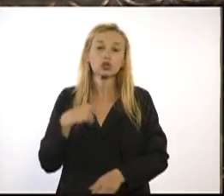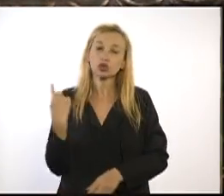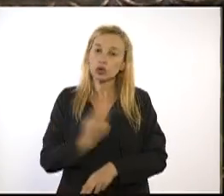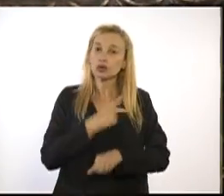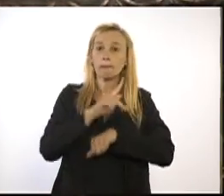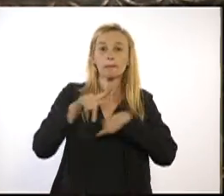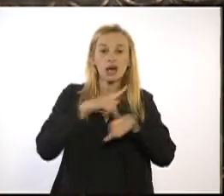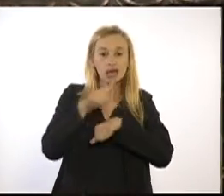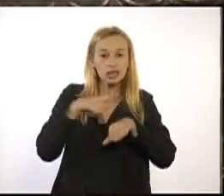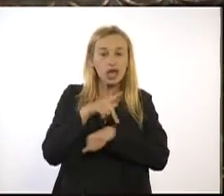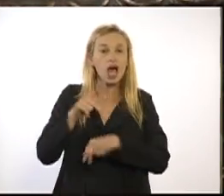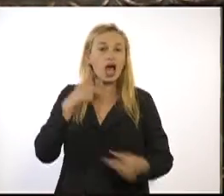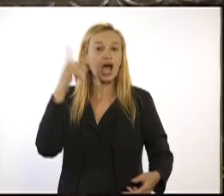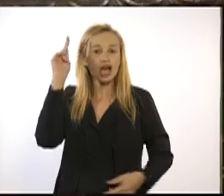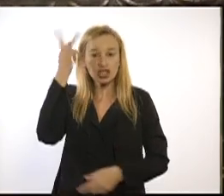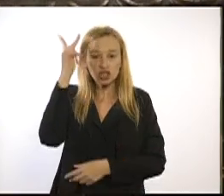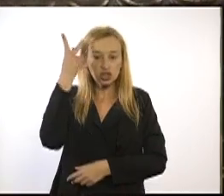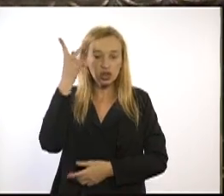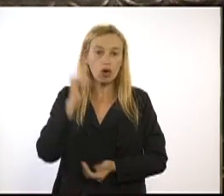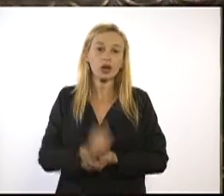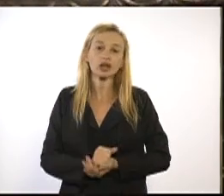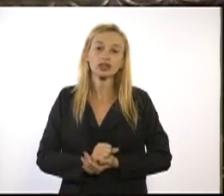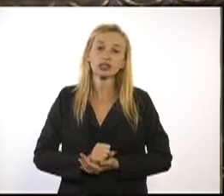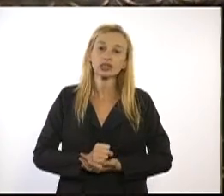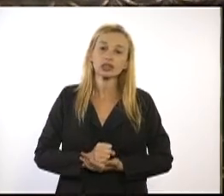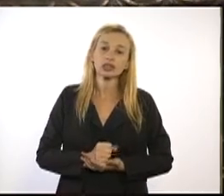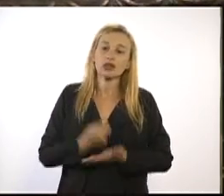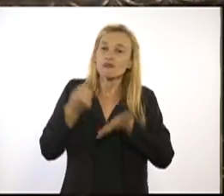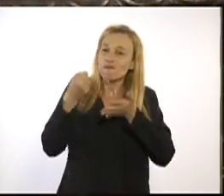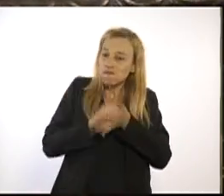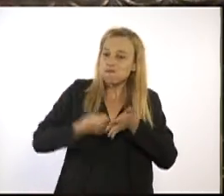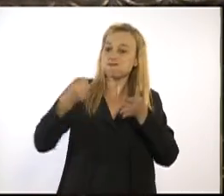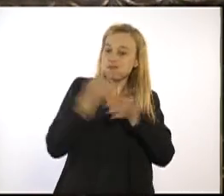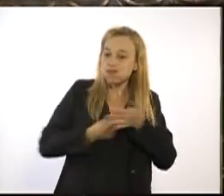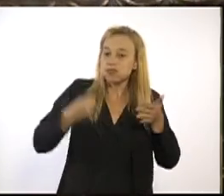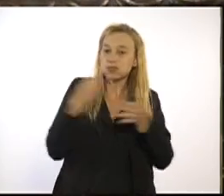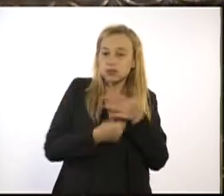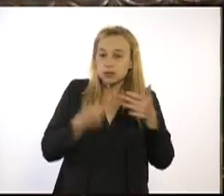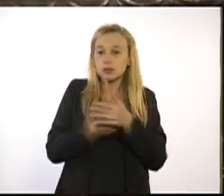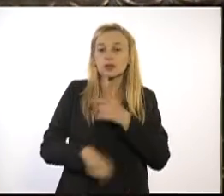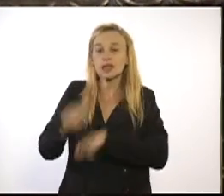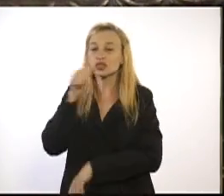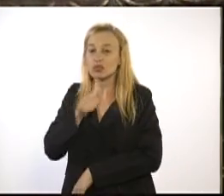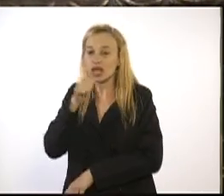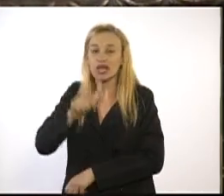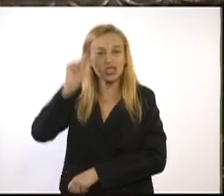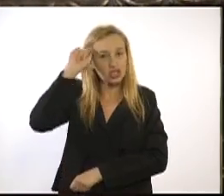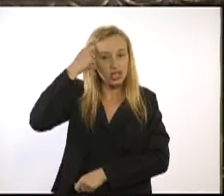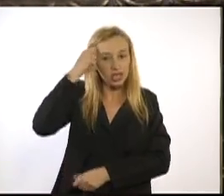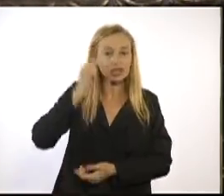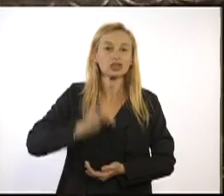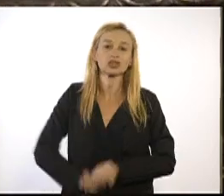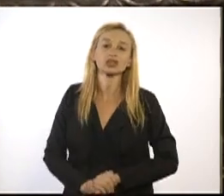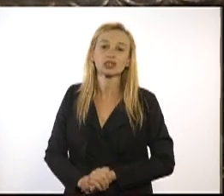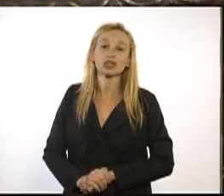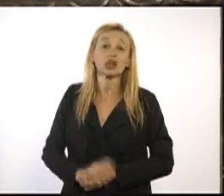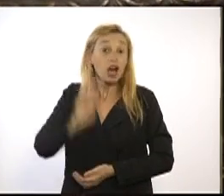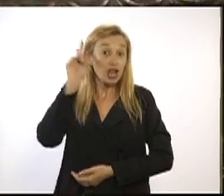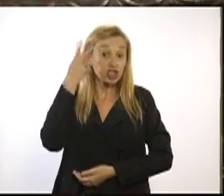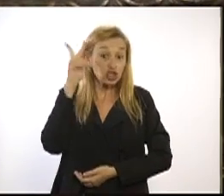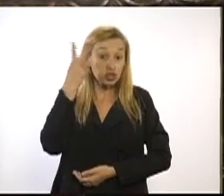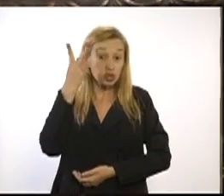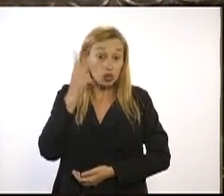país, à história da resistência das mulheres negras, história que